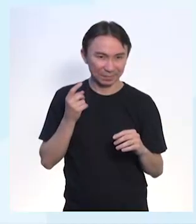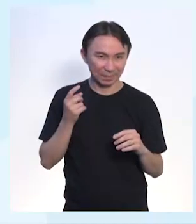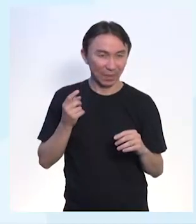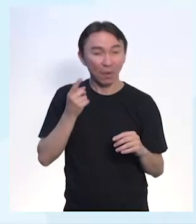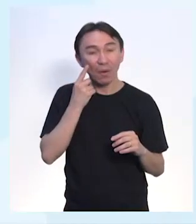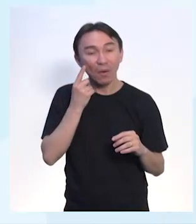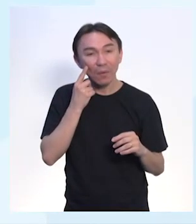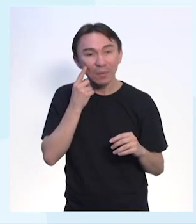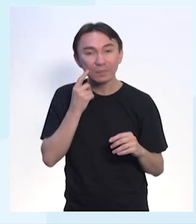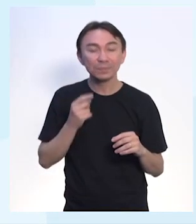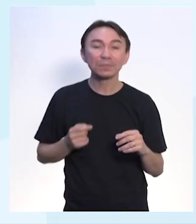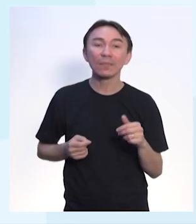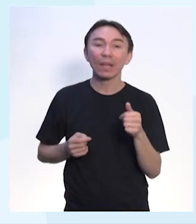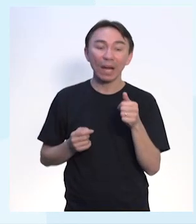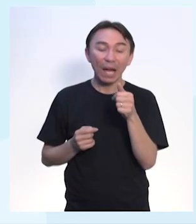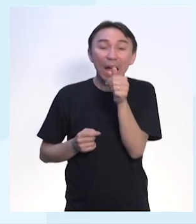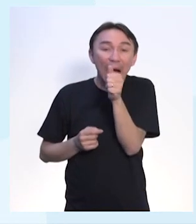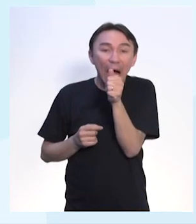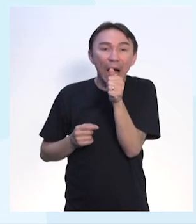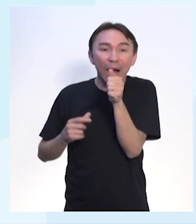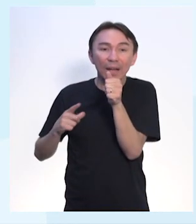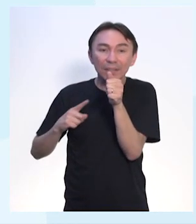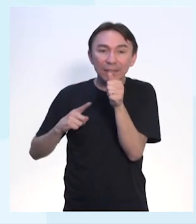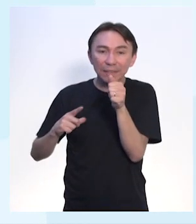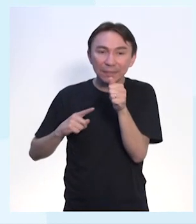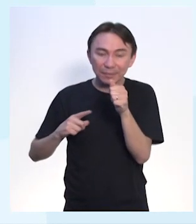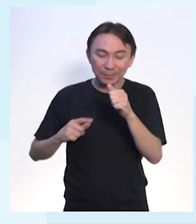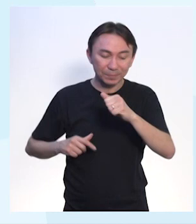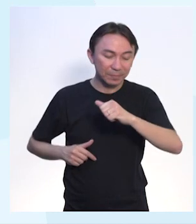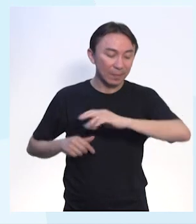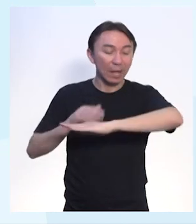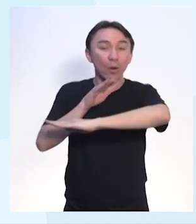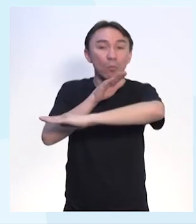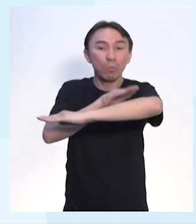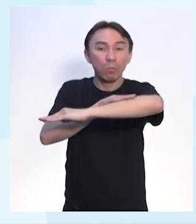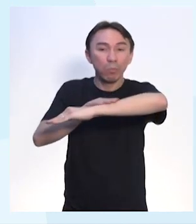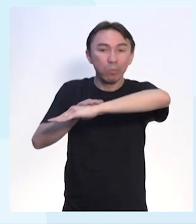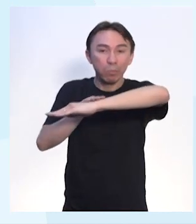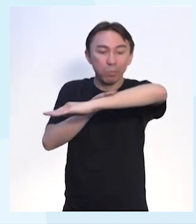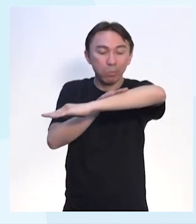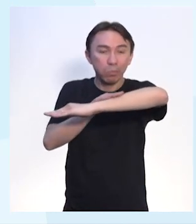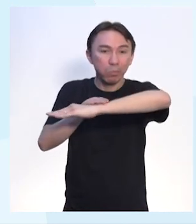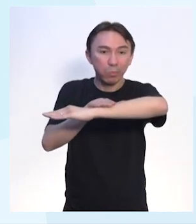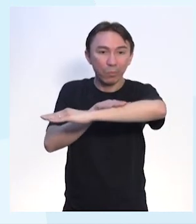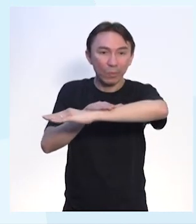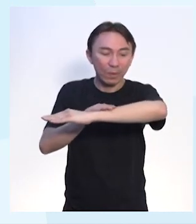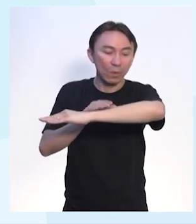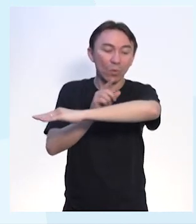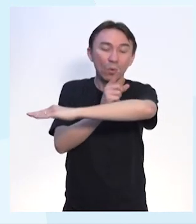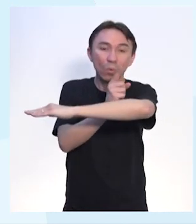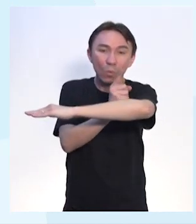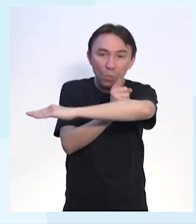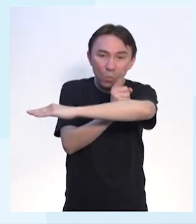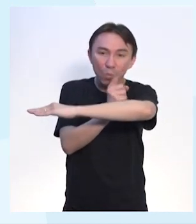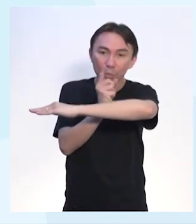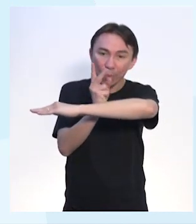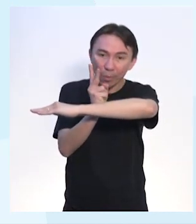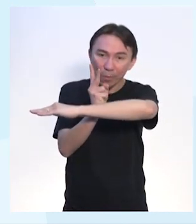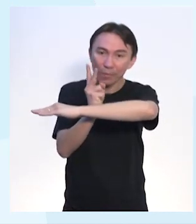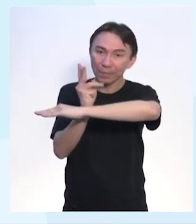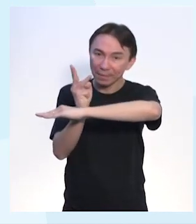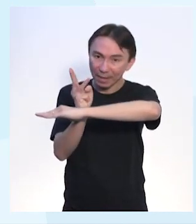A? Então, se eu observar o A aqui, no caso, eu vou ter como 3, no caso aqui, de base dele no